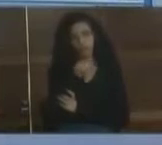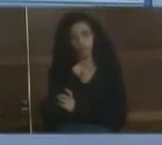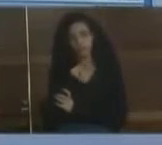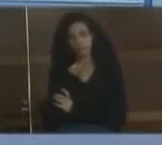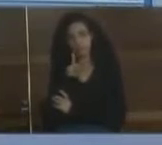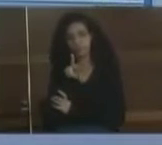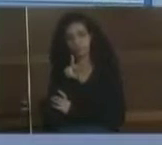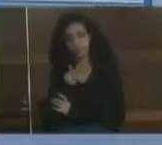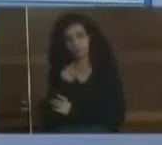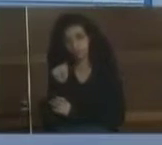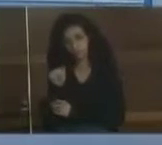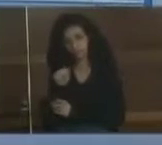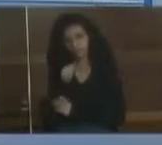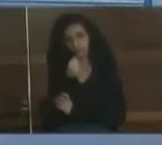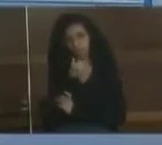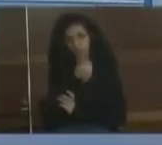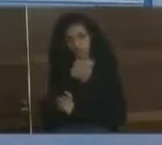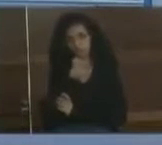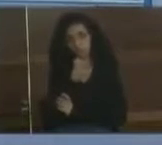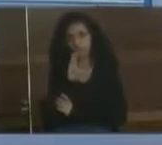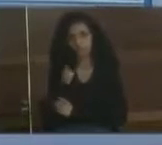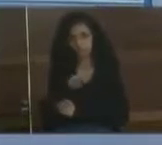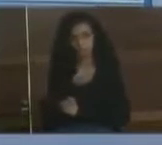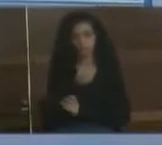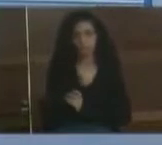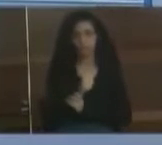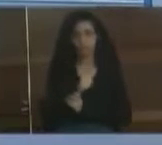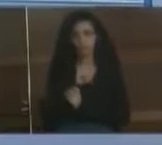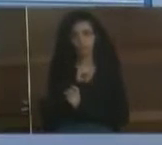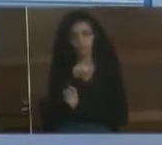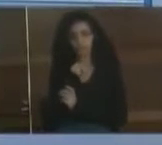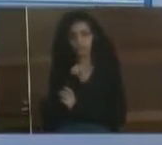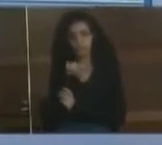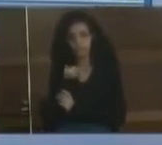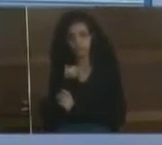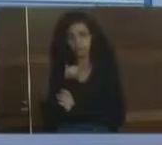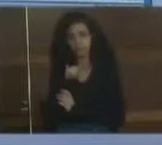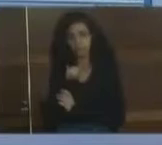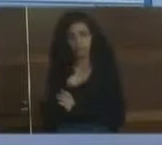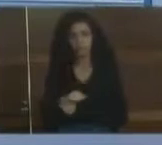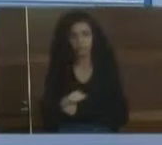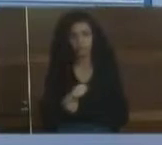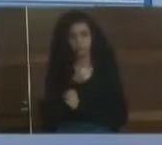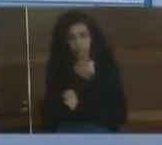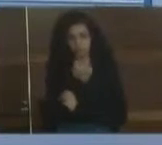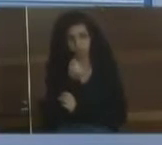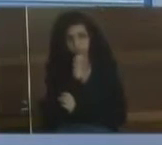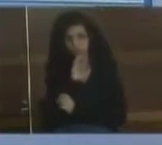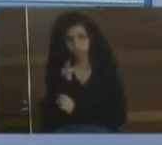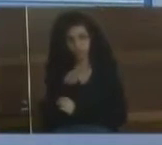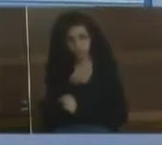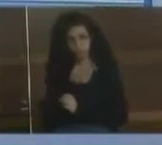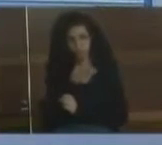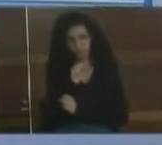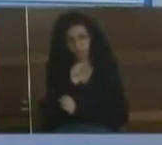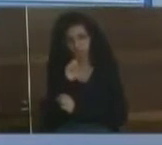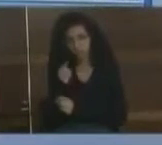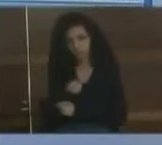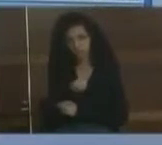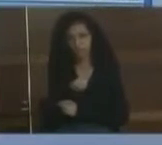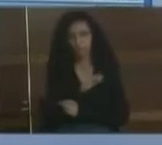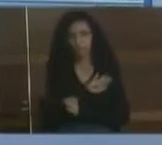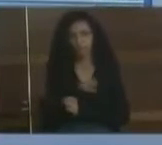ipva 15 milhões de 577 mil o ipi 10 milhões e 48